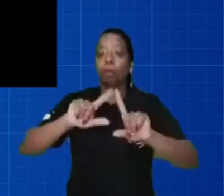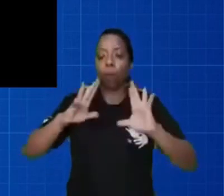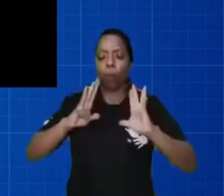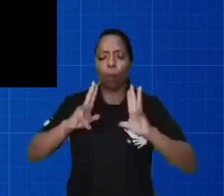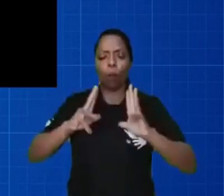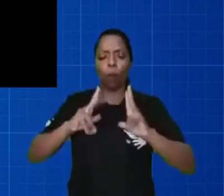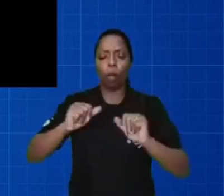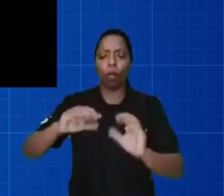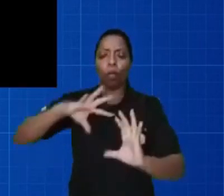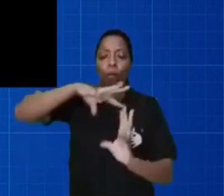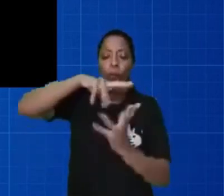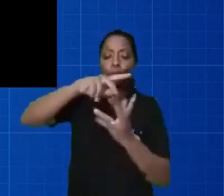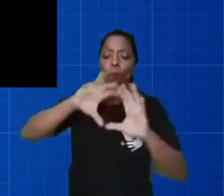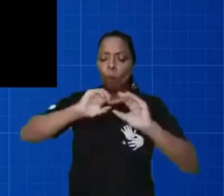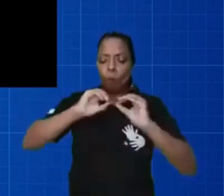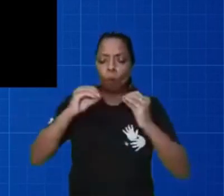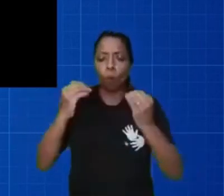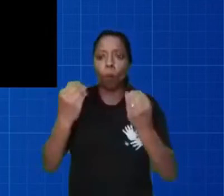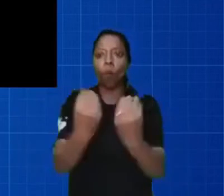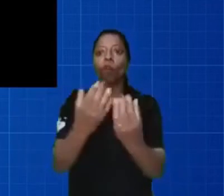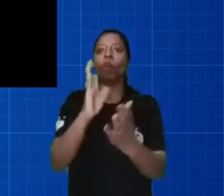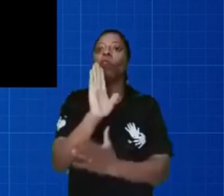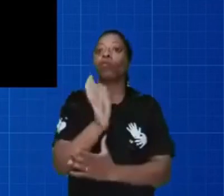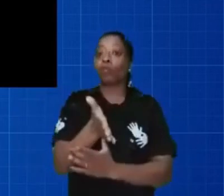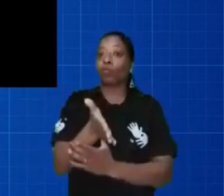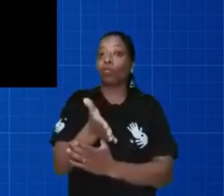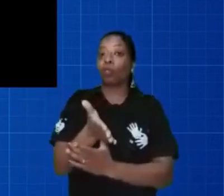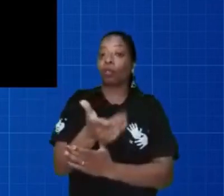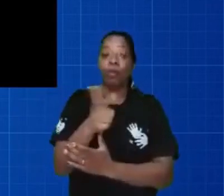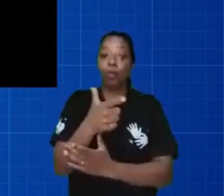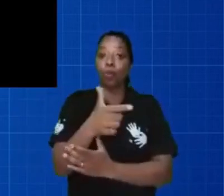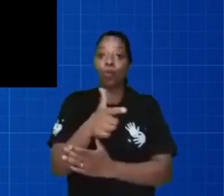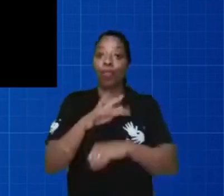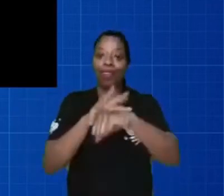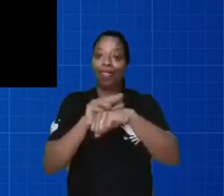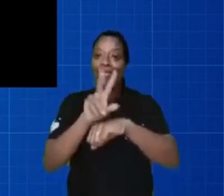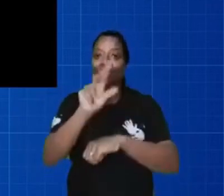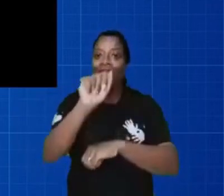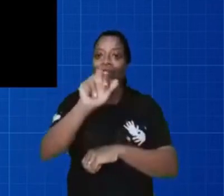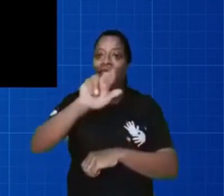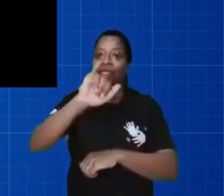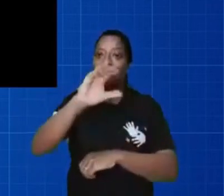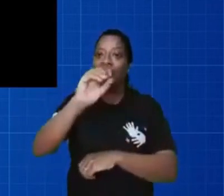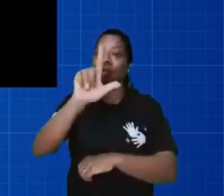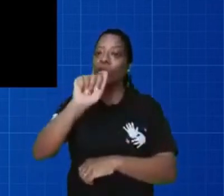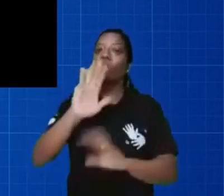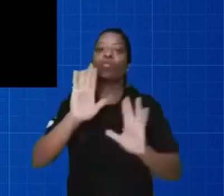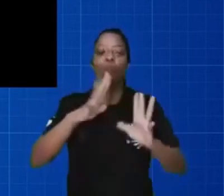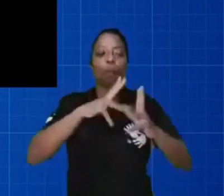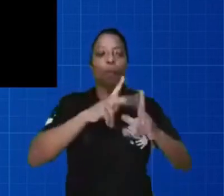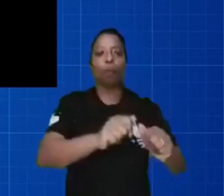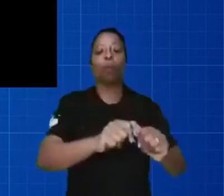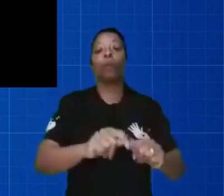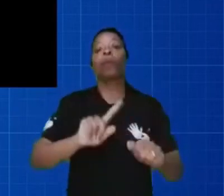humana. Temos algumas doenças que foram eliminadas. Aqui no Brasil não tínhamos mais casos, mas